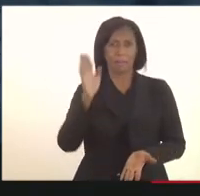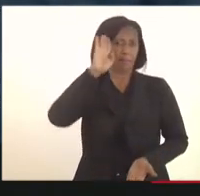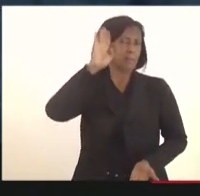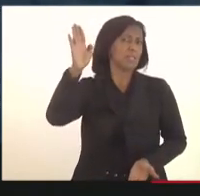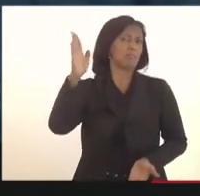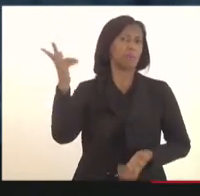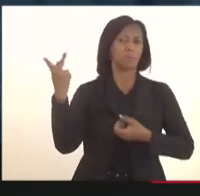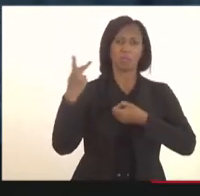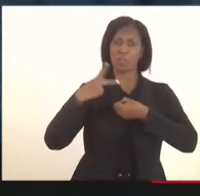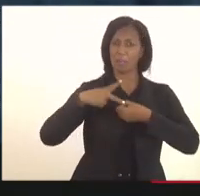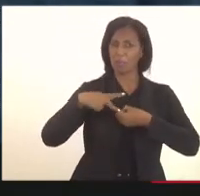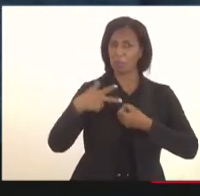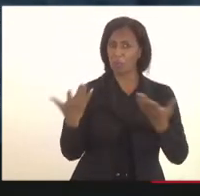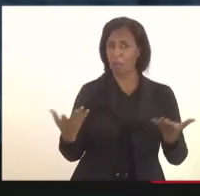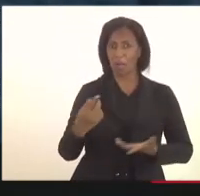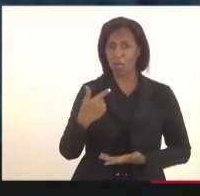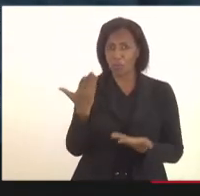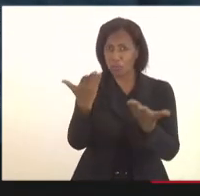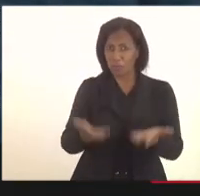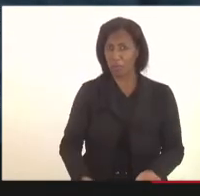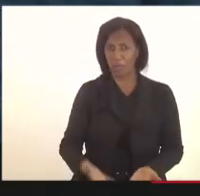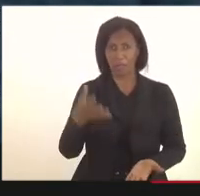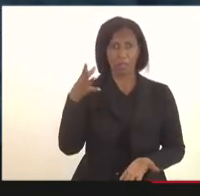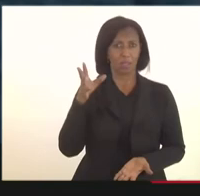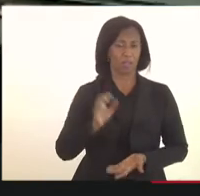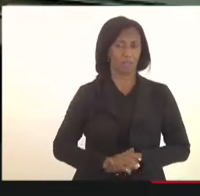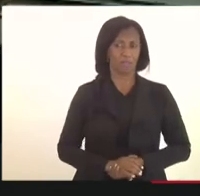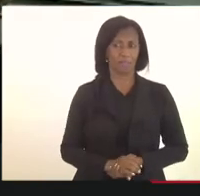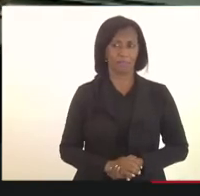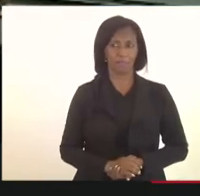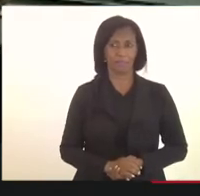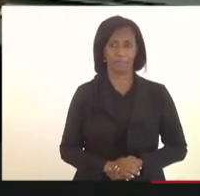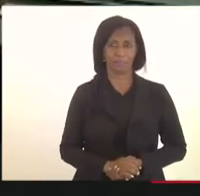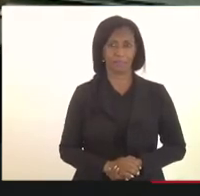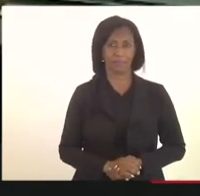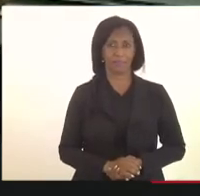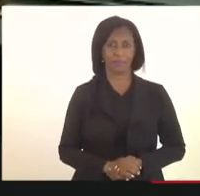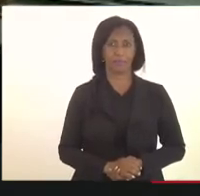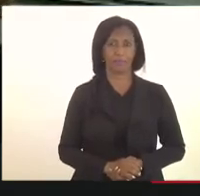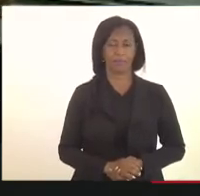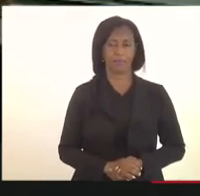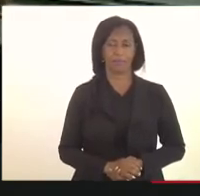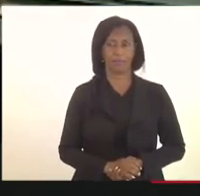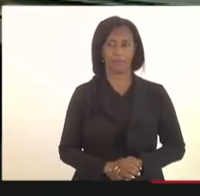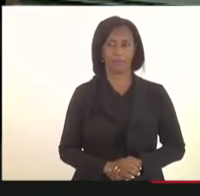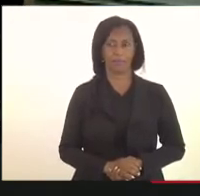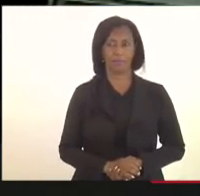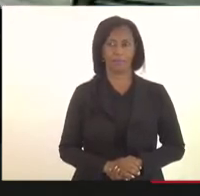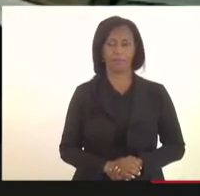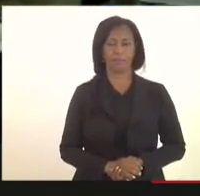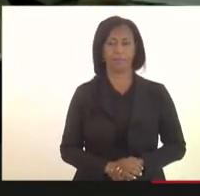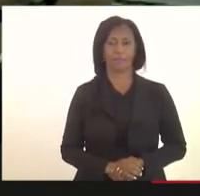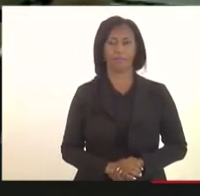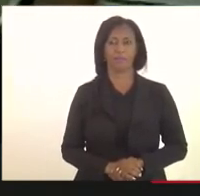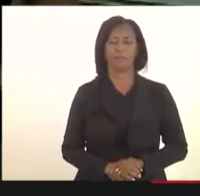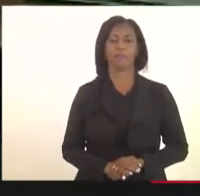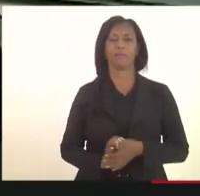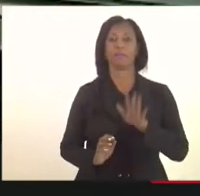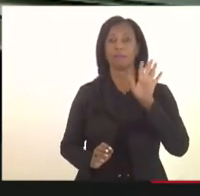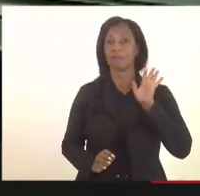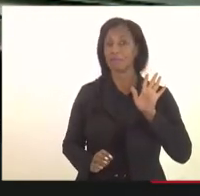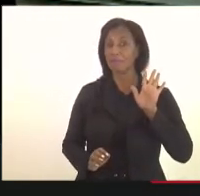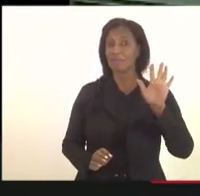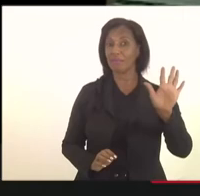que eu lamento que não esteja aqui para ouvir isso. Está sim, então, doutor. Estou satisfeito. Eu só queria dizer que o